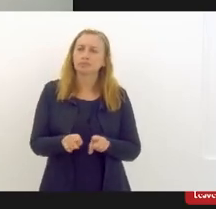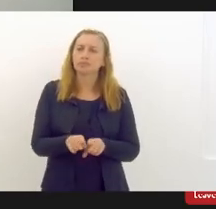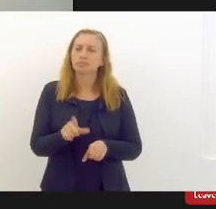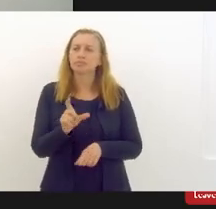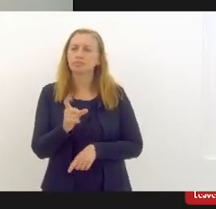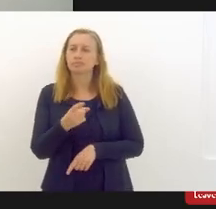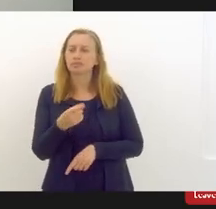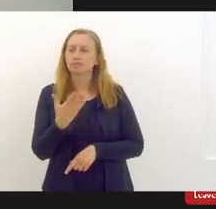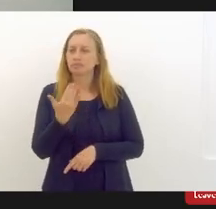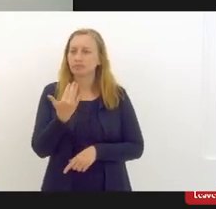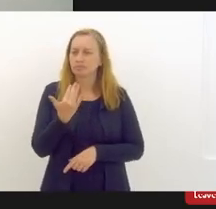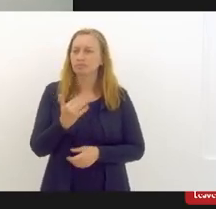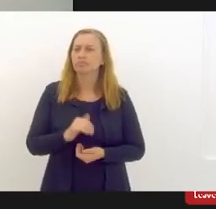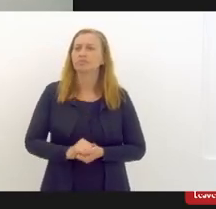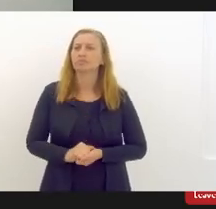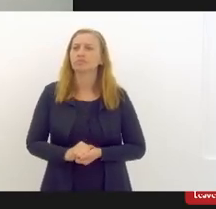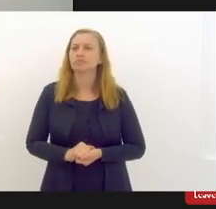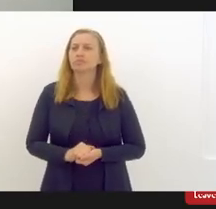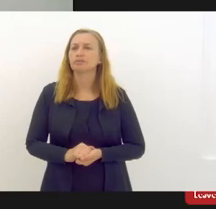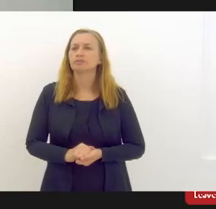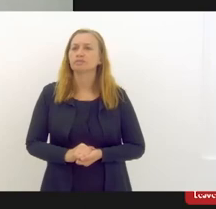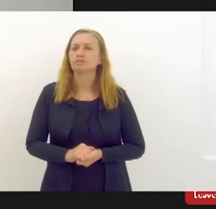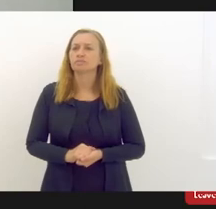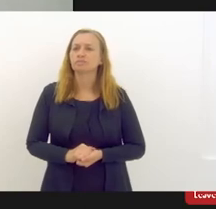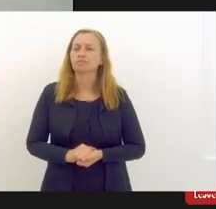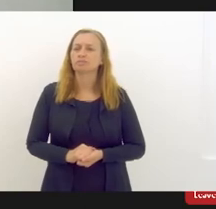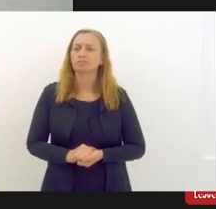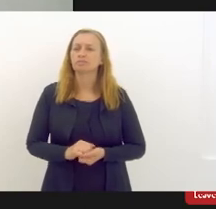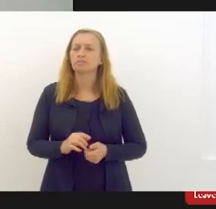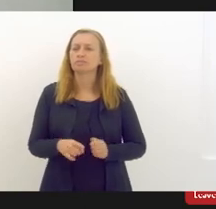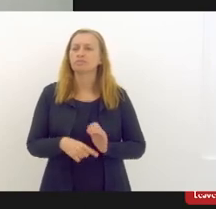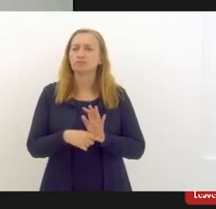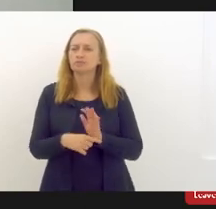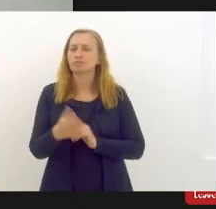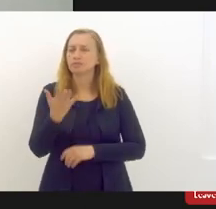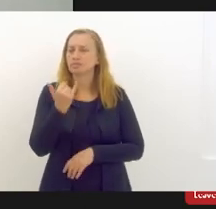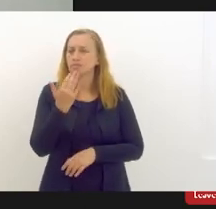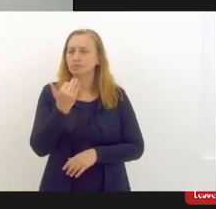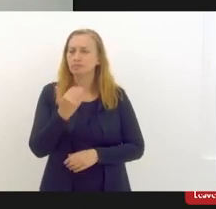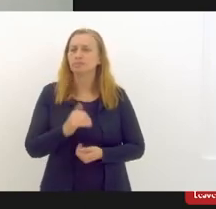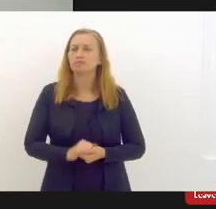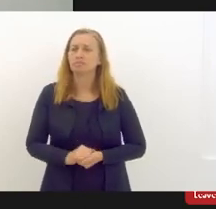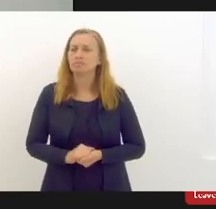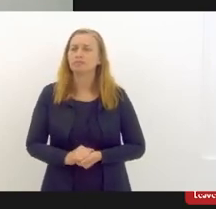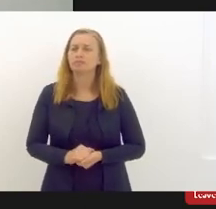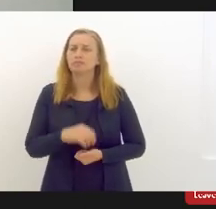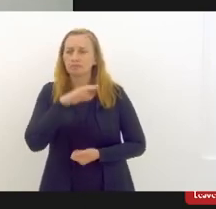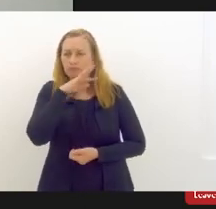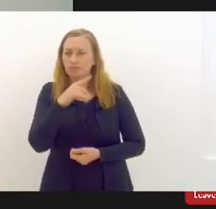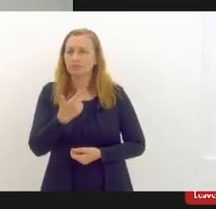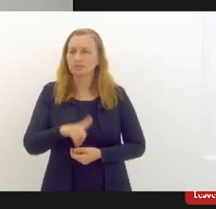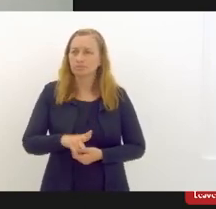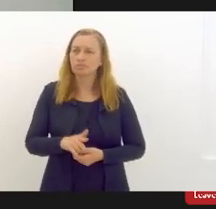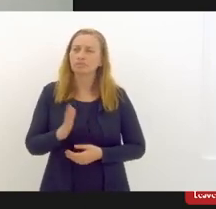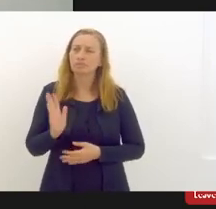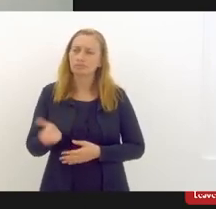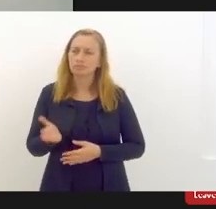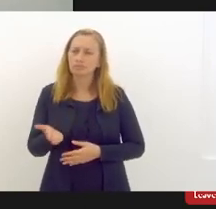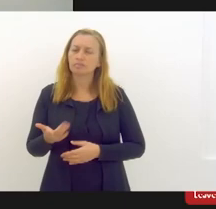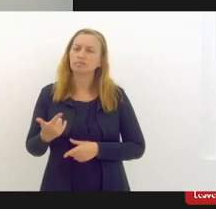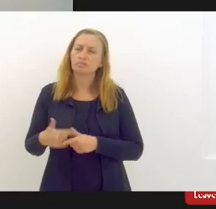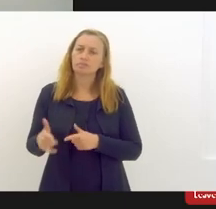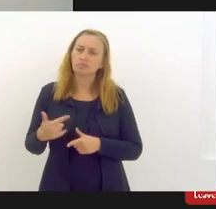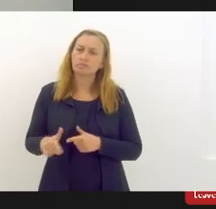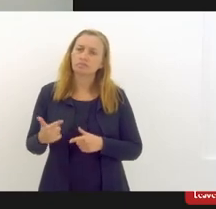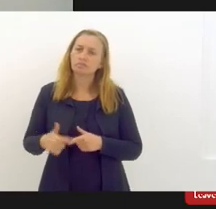tempo, na verdade isso foi só uma reposição, e o auxílio alimentação de passagem já está defasado novamente, ele já vem enfrentando uma